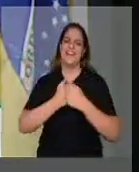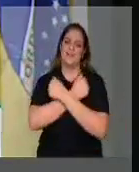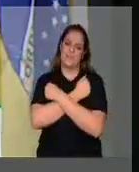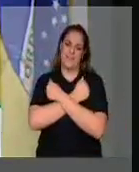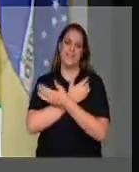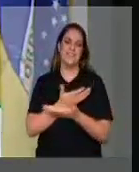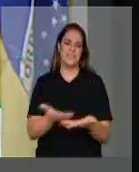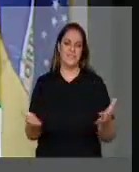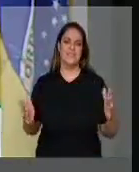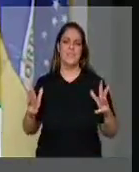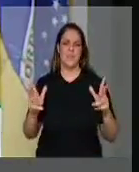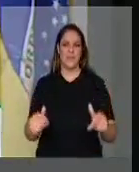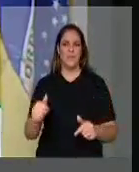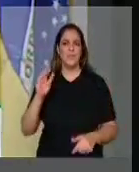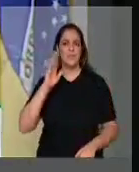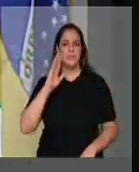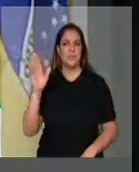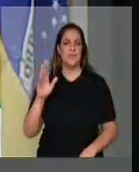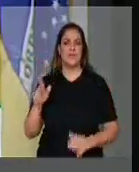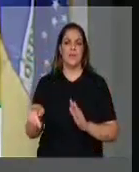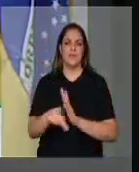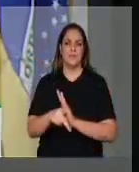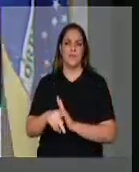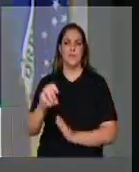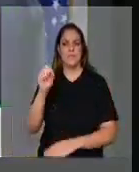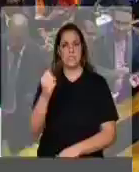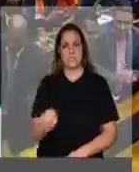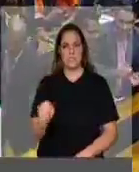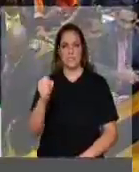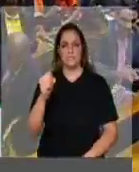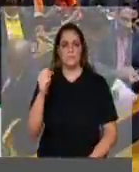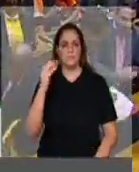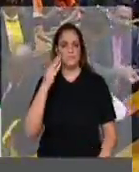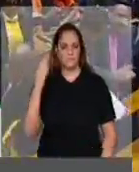é, que aqui estão, em especial os nossos sergipanos. Forte abraço a todos. Agradecendo as palavras.